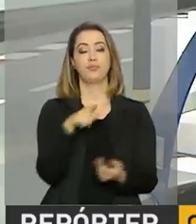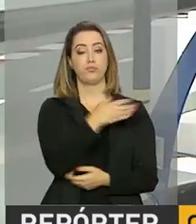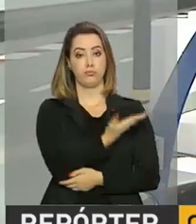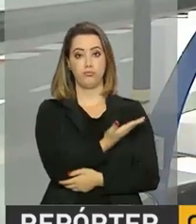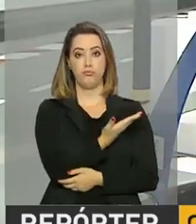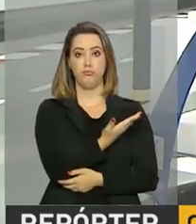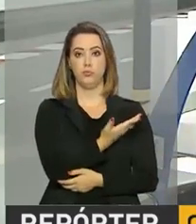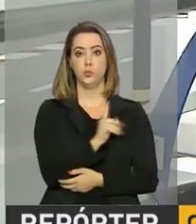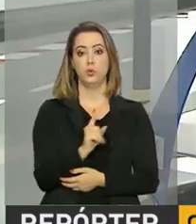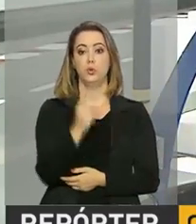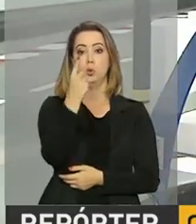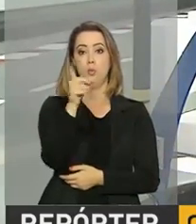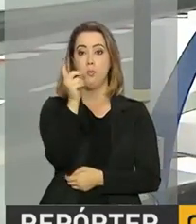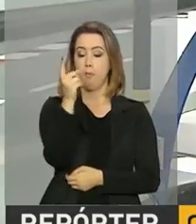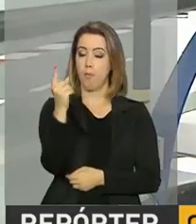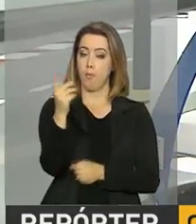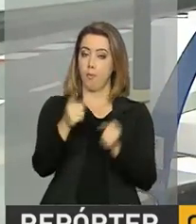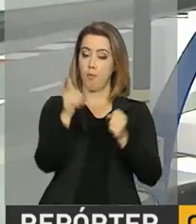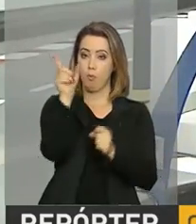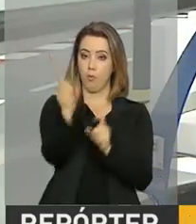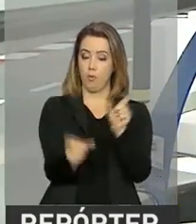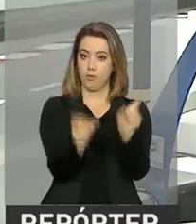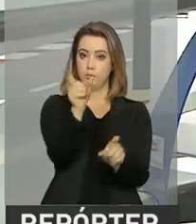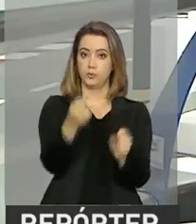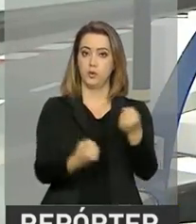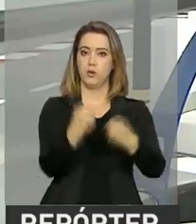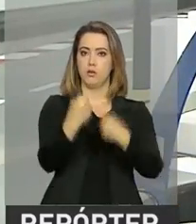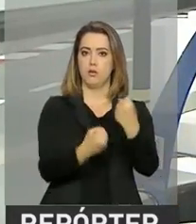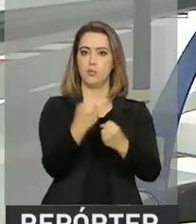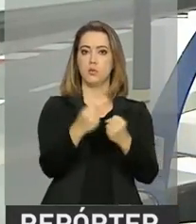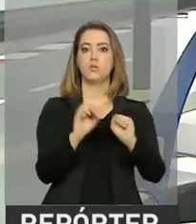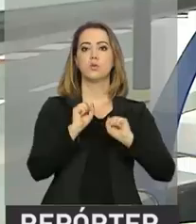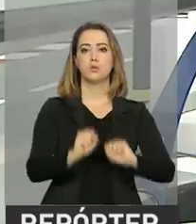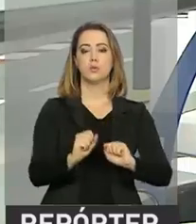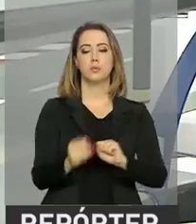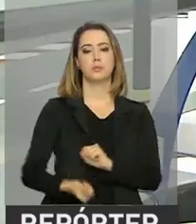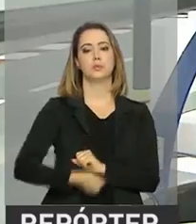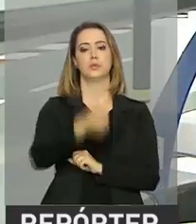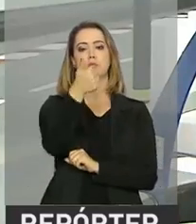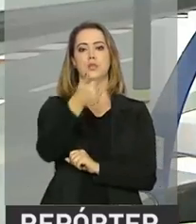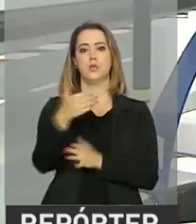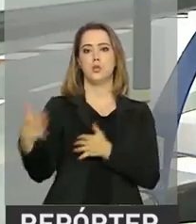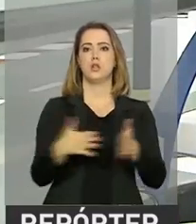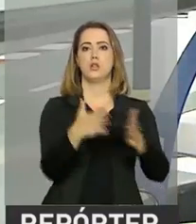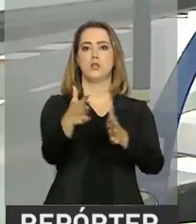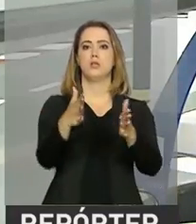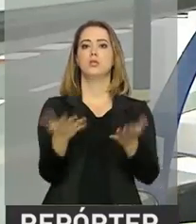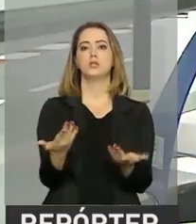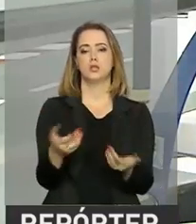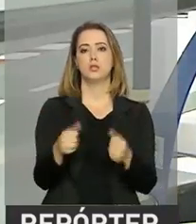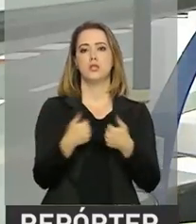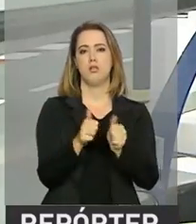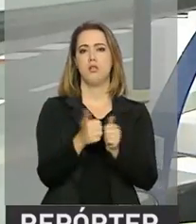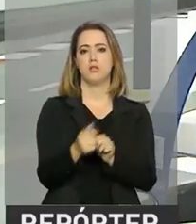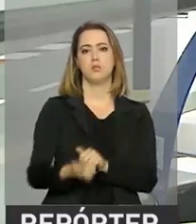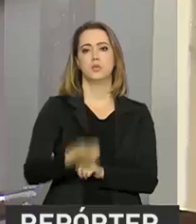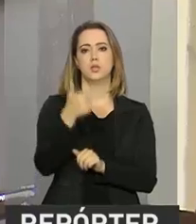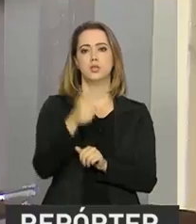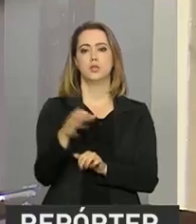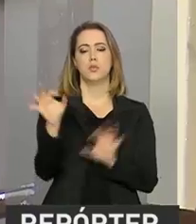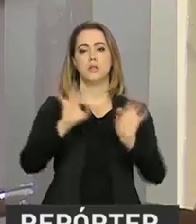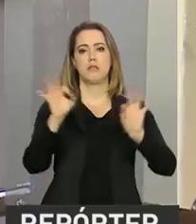para uma pessoa, a gente acredita que vai desafogar mais o fluxo do trânsito em si. E ser zero poluente vai ajudar a natureza